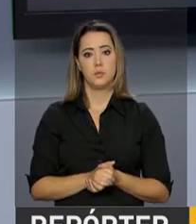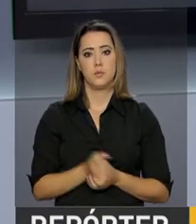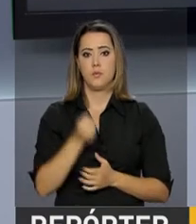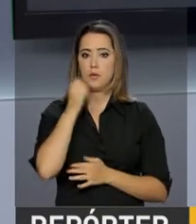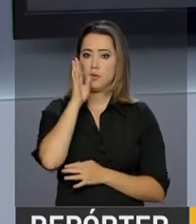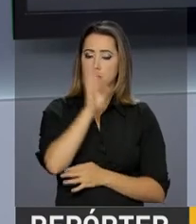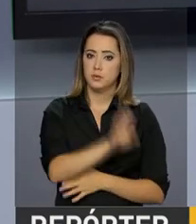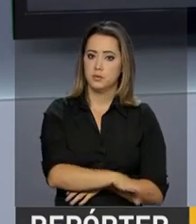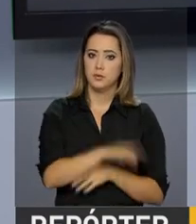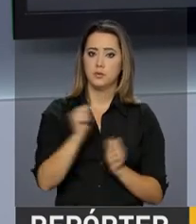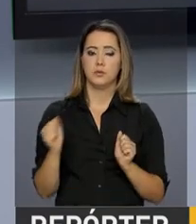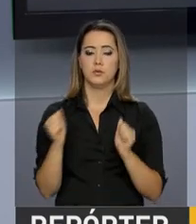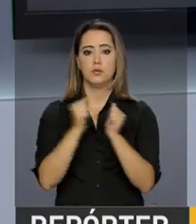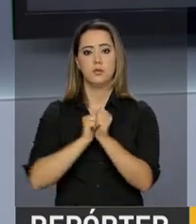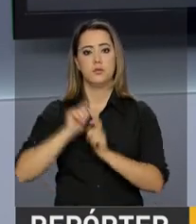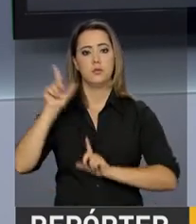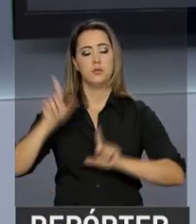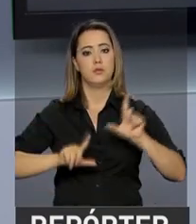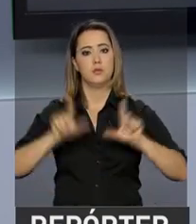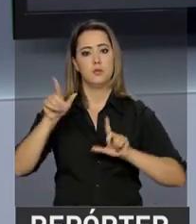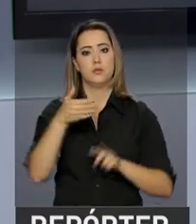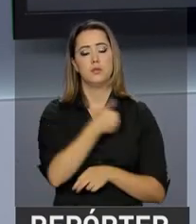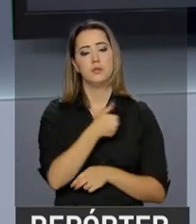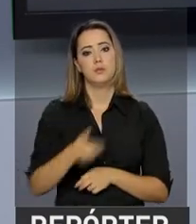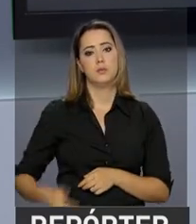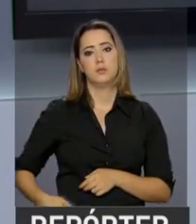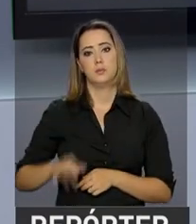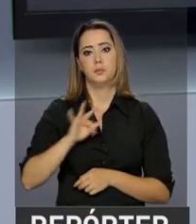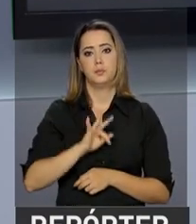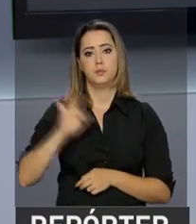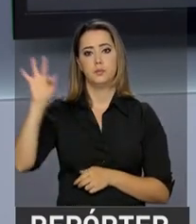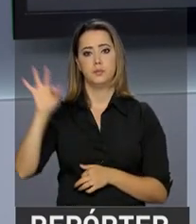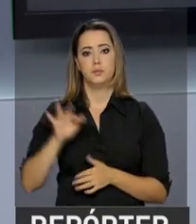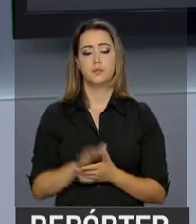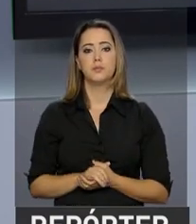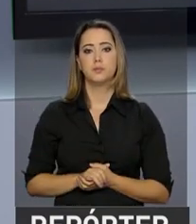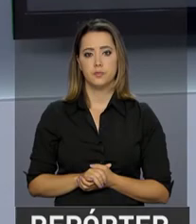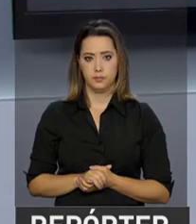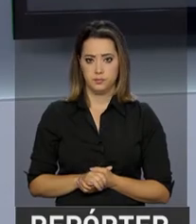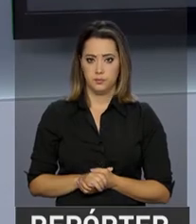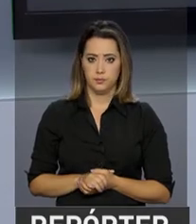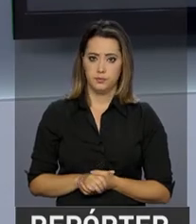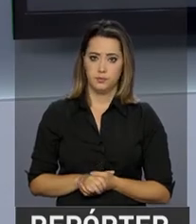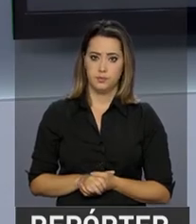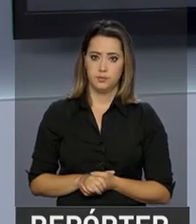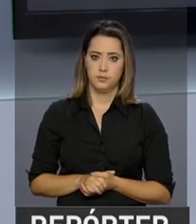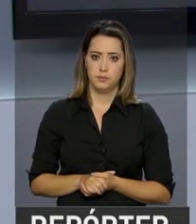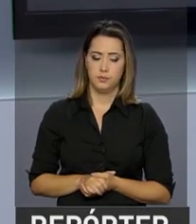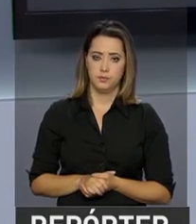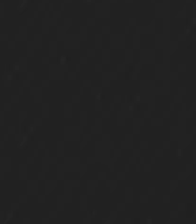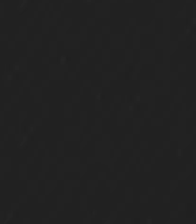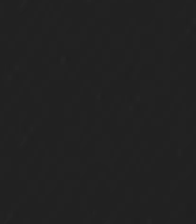uma boa tarde pra você e continue com a gente aqui na nbr a tv do governo federal